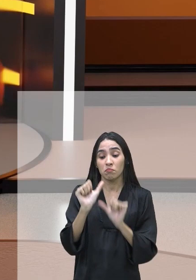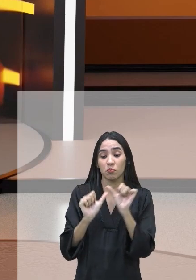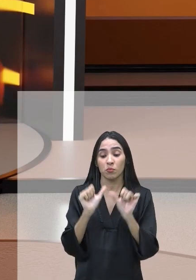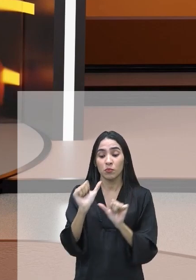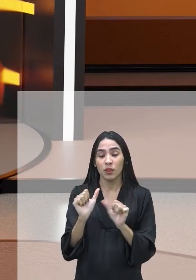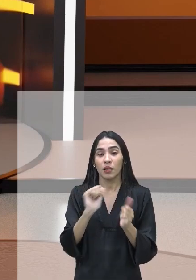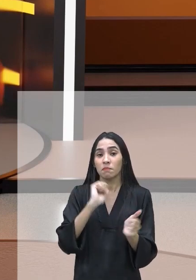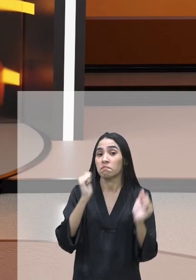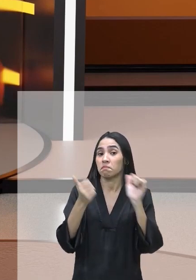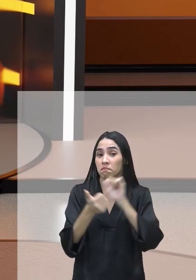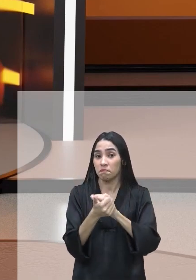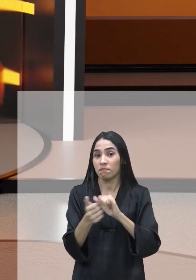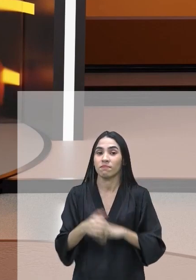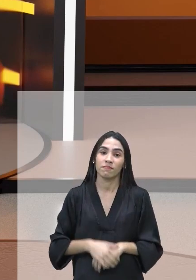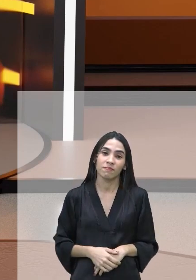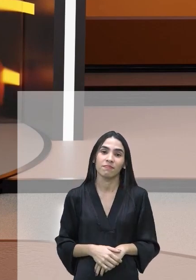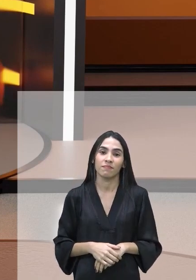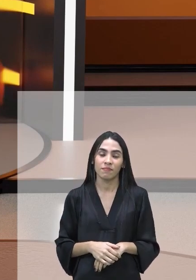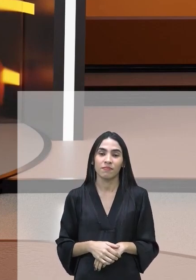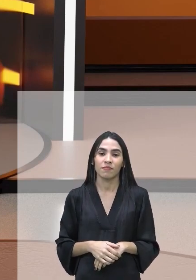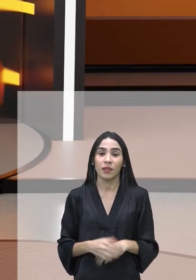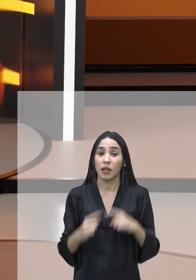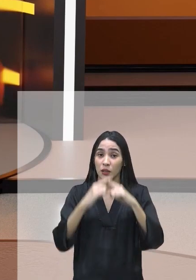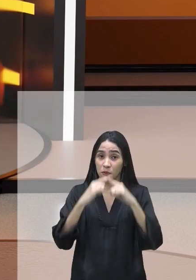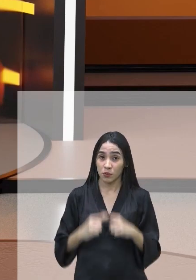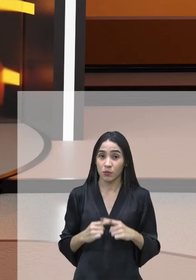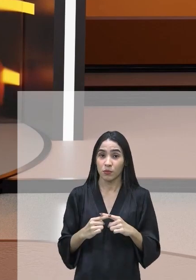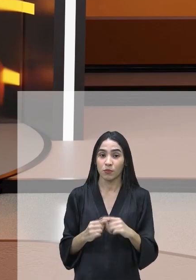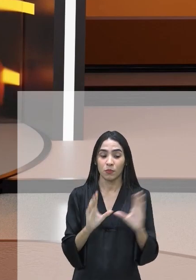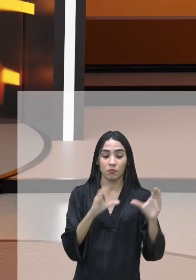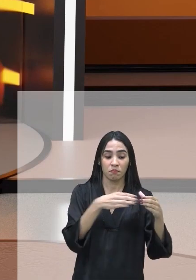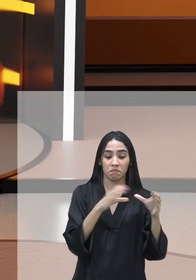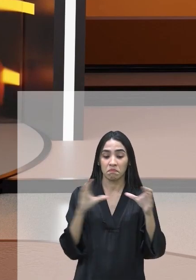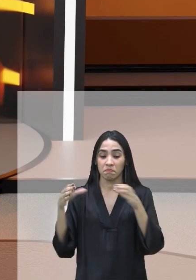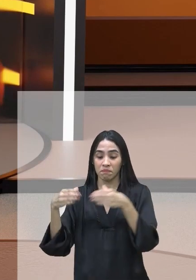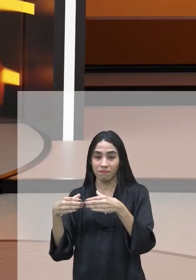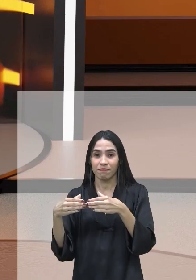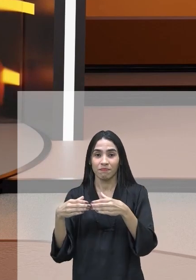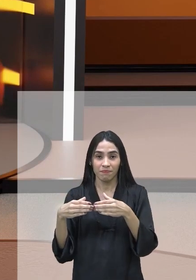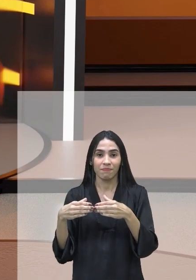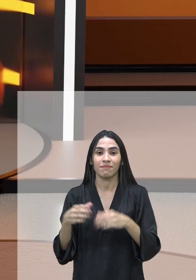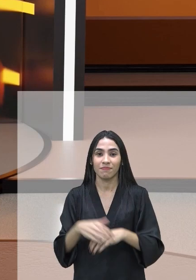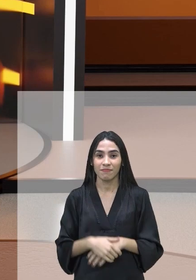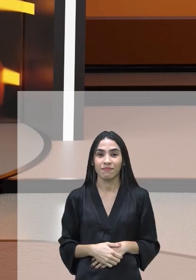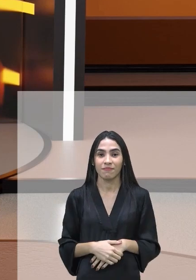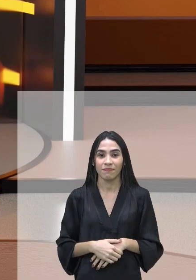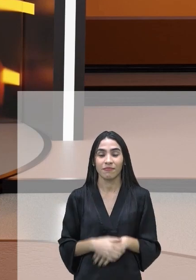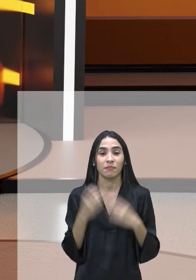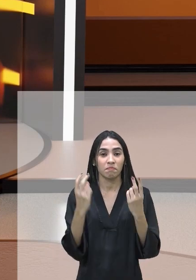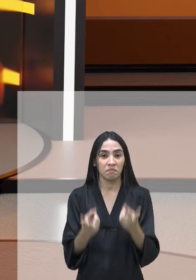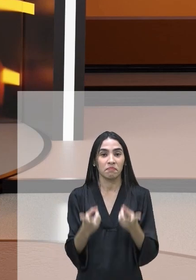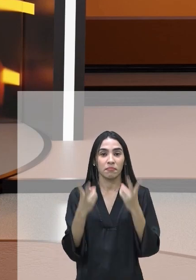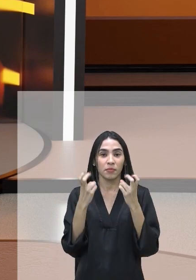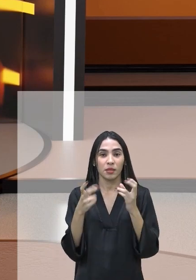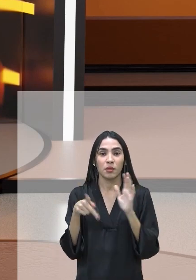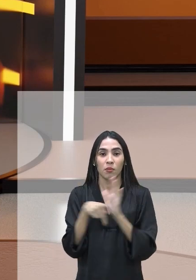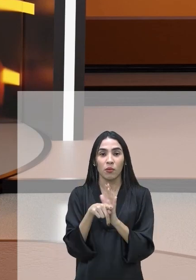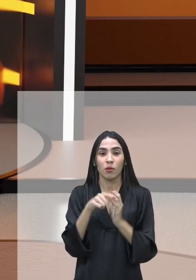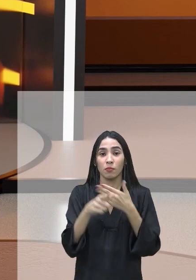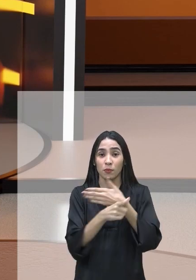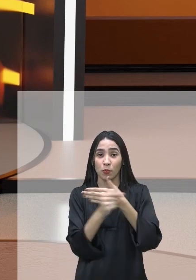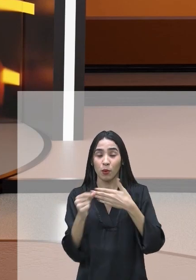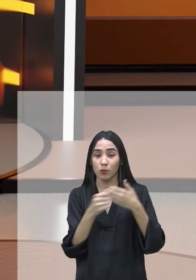ser modificado diante desse confronto entre dominantes e dominados na percepção de